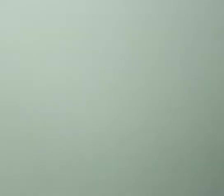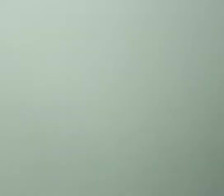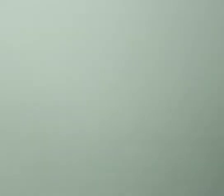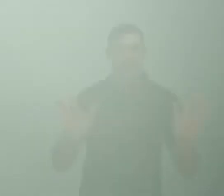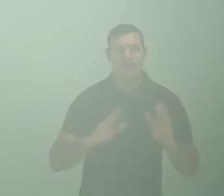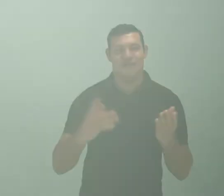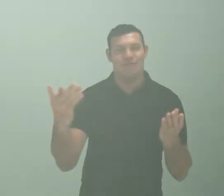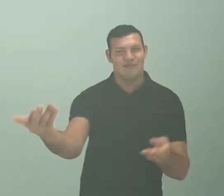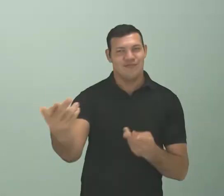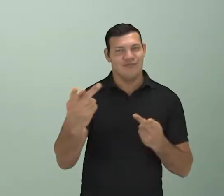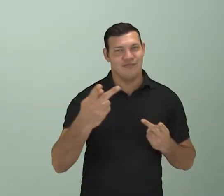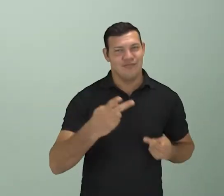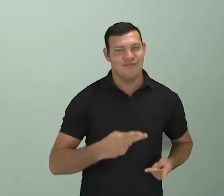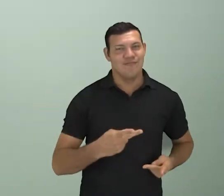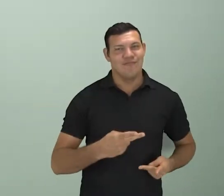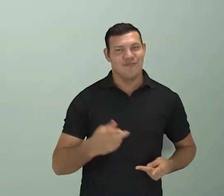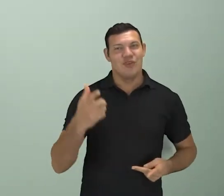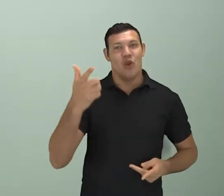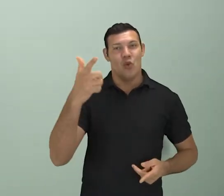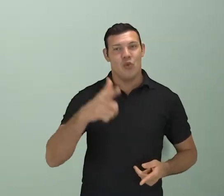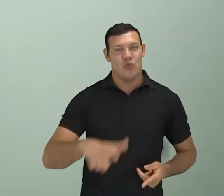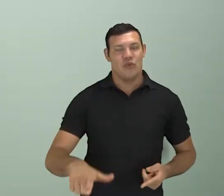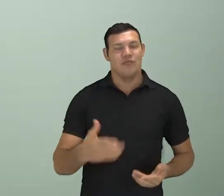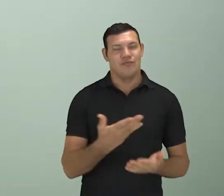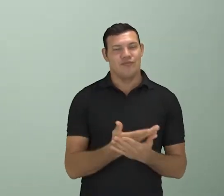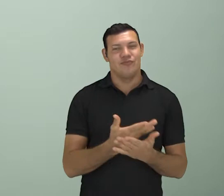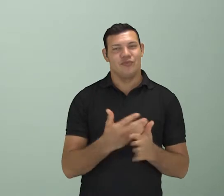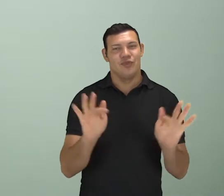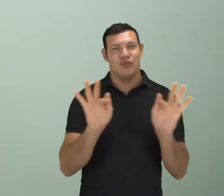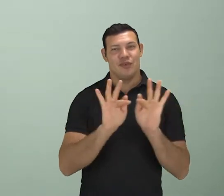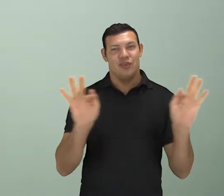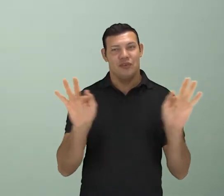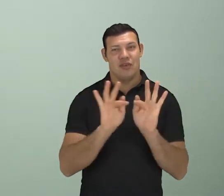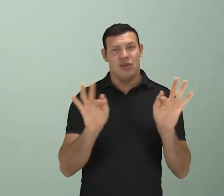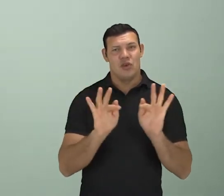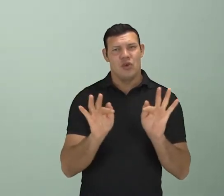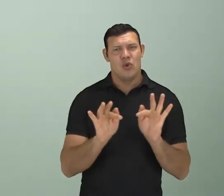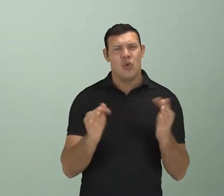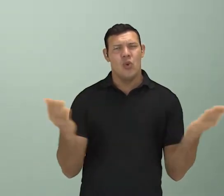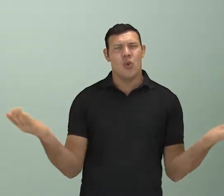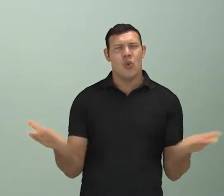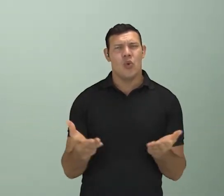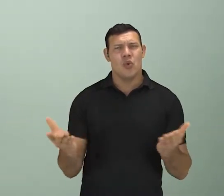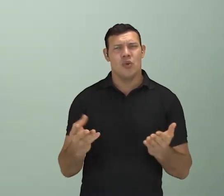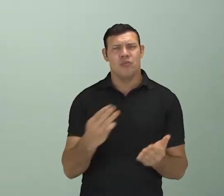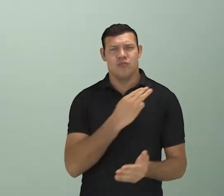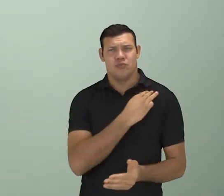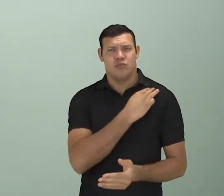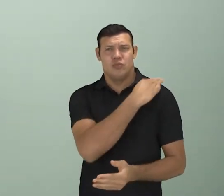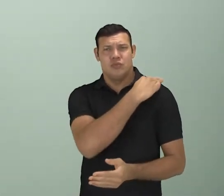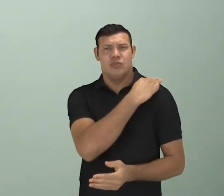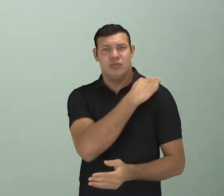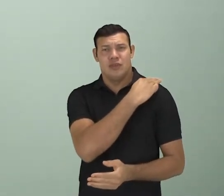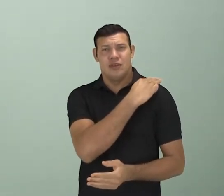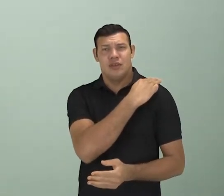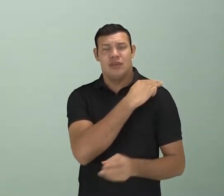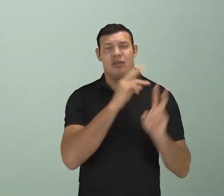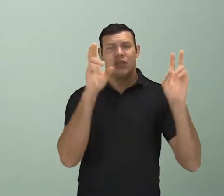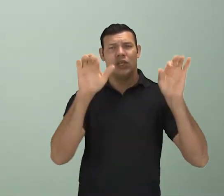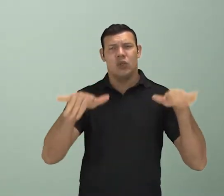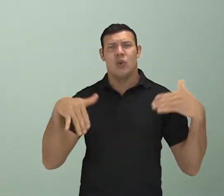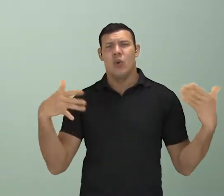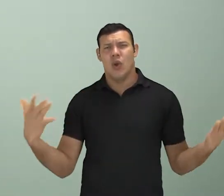Olá, sejam bem-vindos para mais uma aula de Física. Hoje, no assunto da terceira série do ensino médio, nós